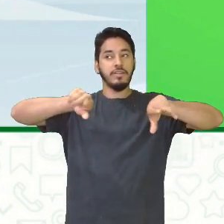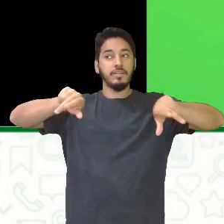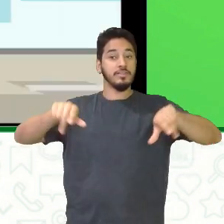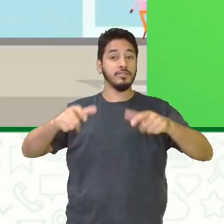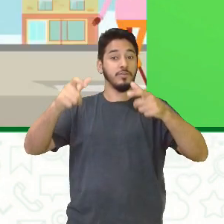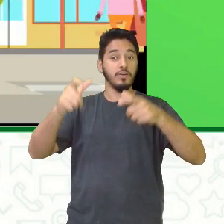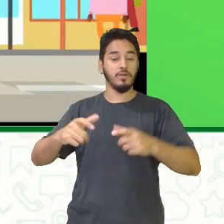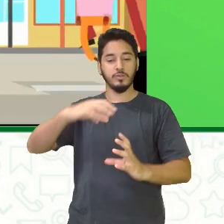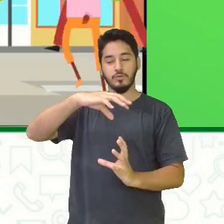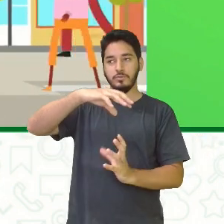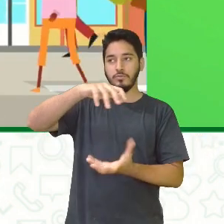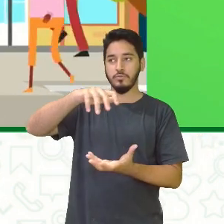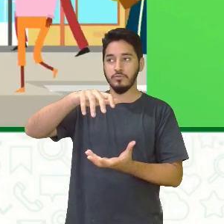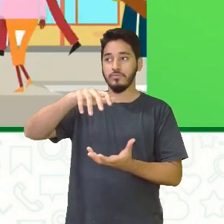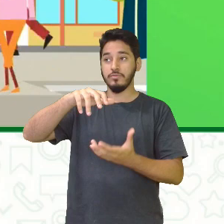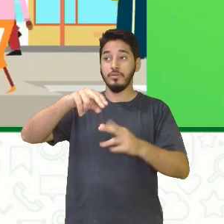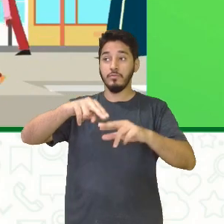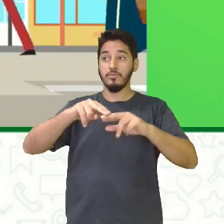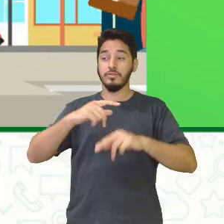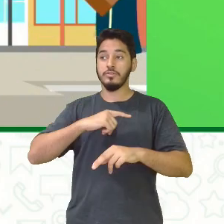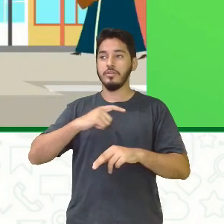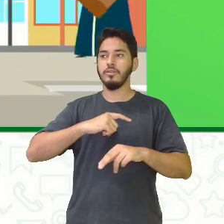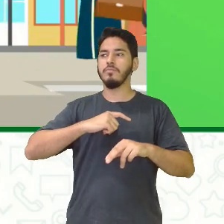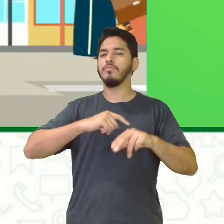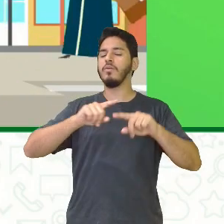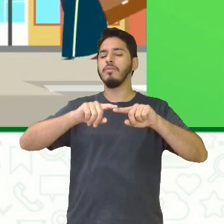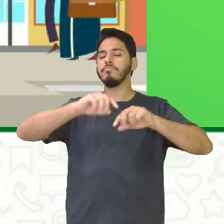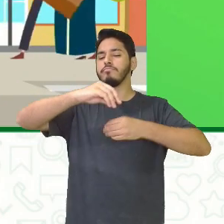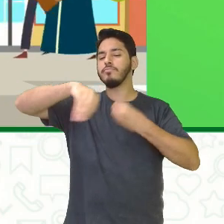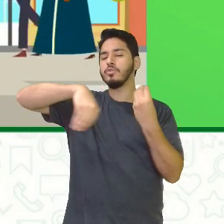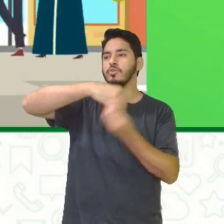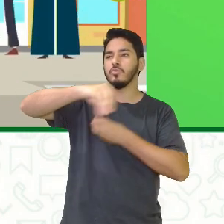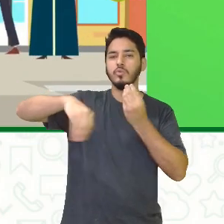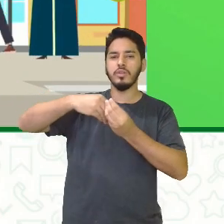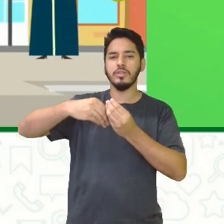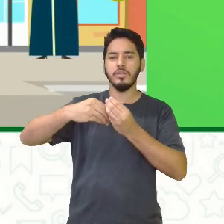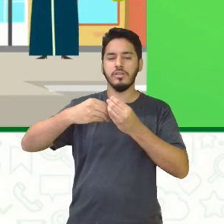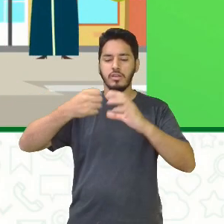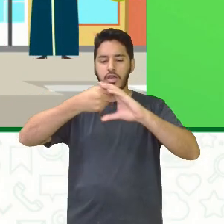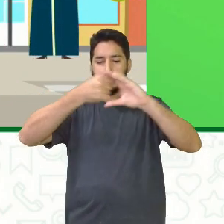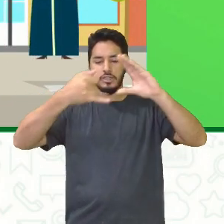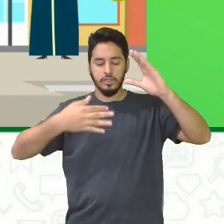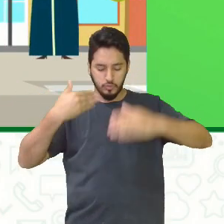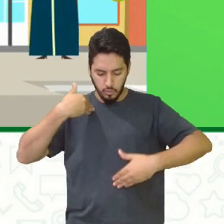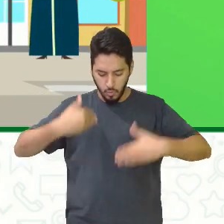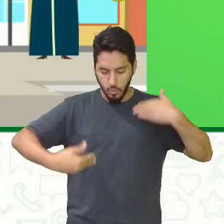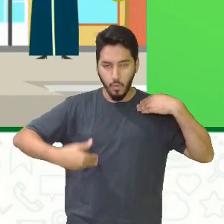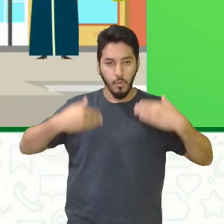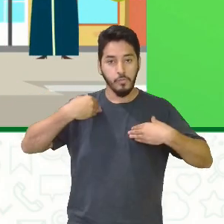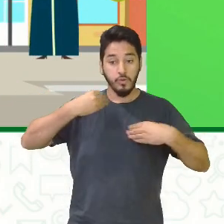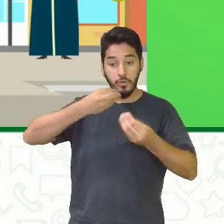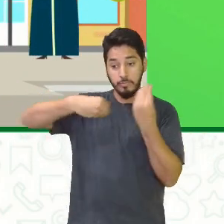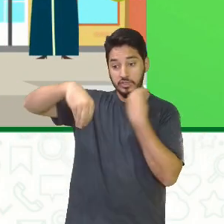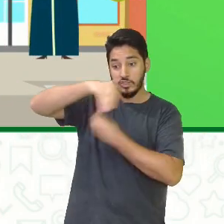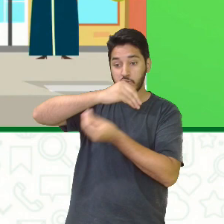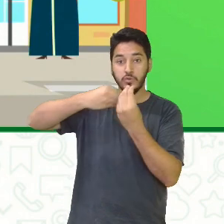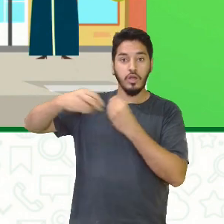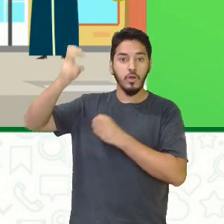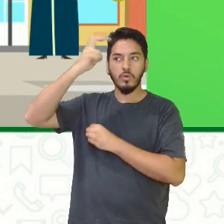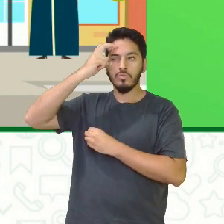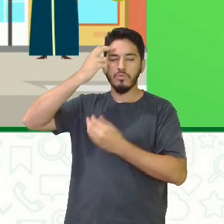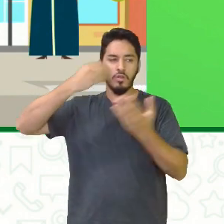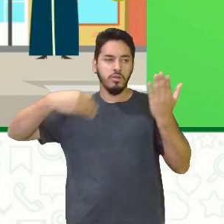mundo. E com isso temos uma mistura de diversas características físicas e também uma miscigenação cultural, com mistura